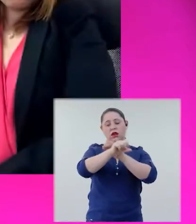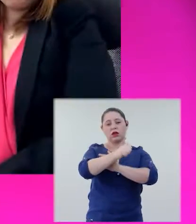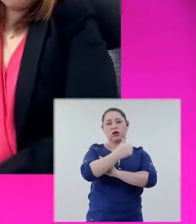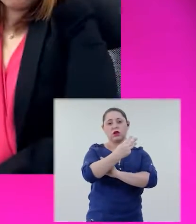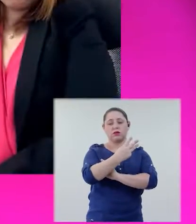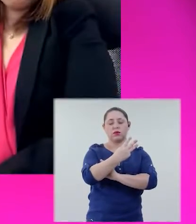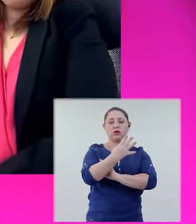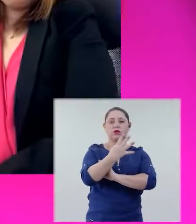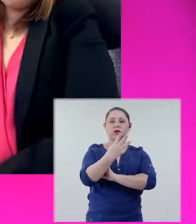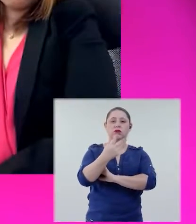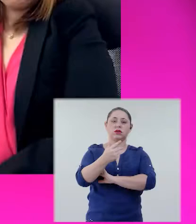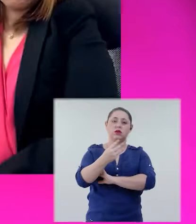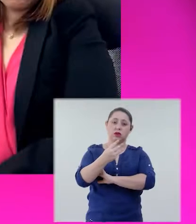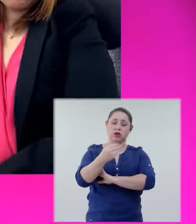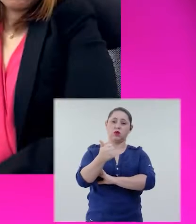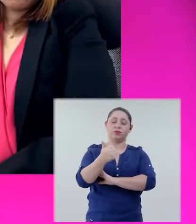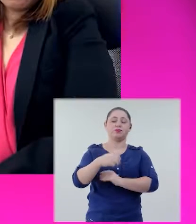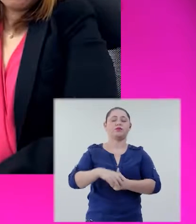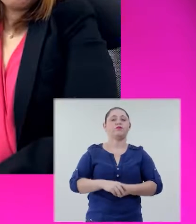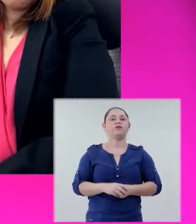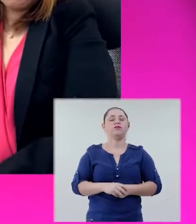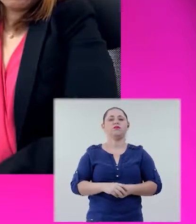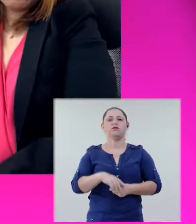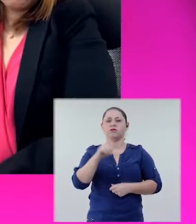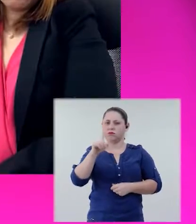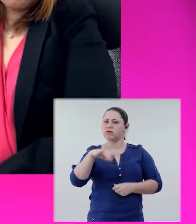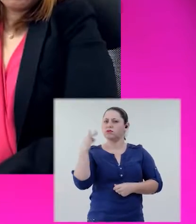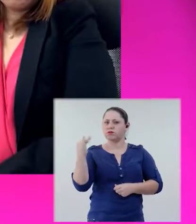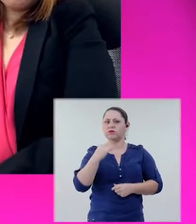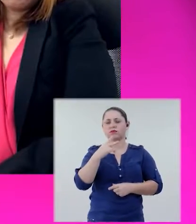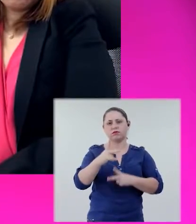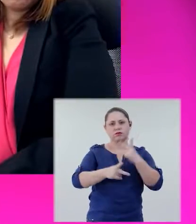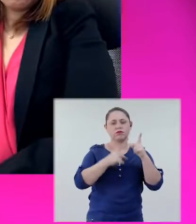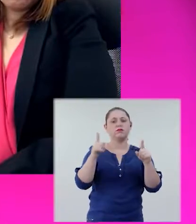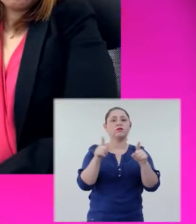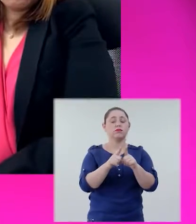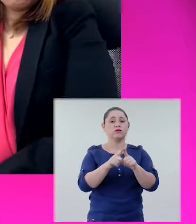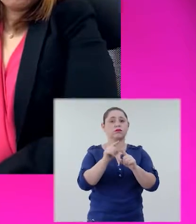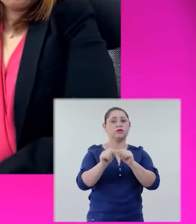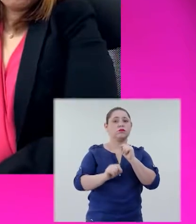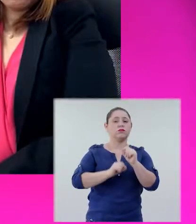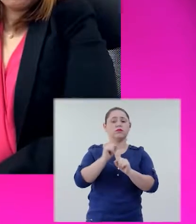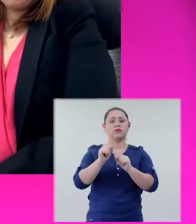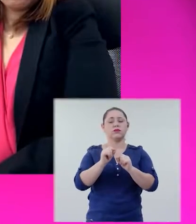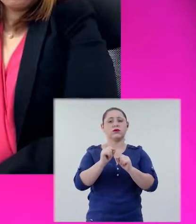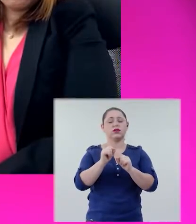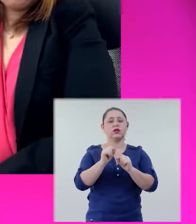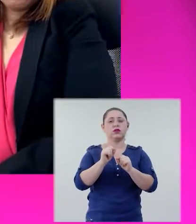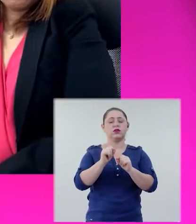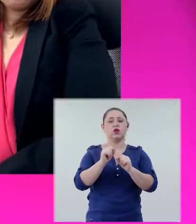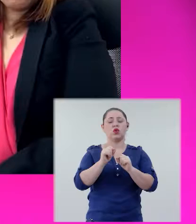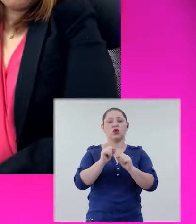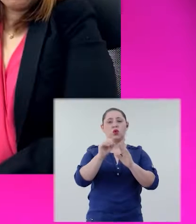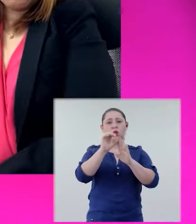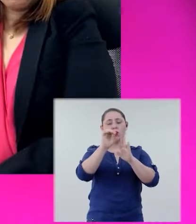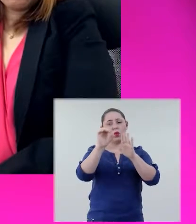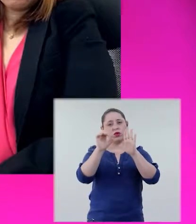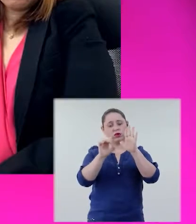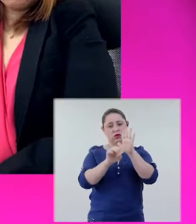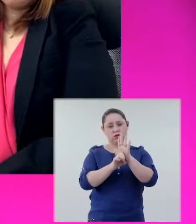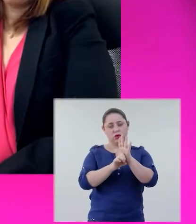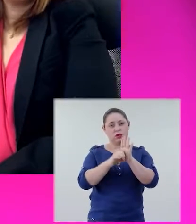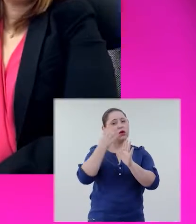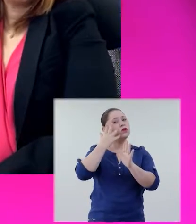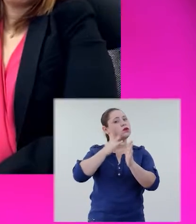na Lei 13.431. E é interessante a gente também falar sobre isso, uma vez que o Estatuto